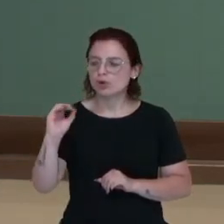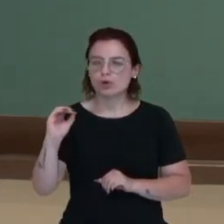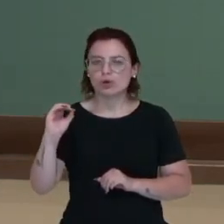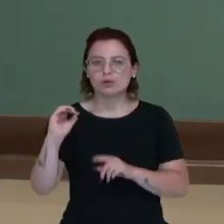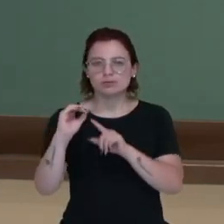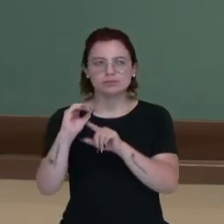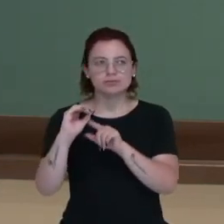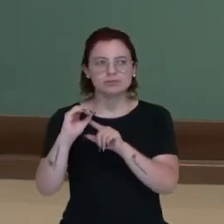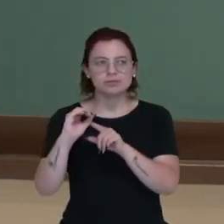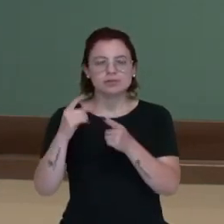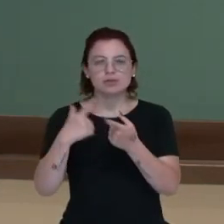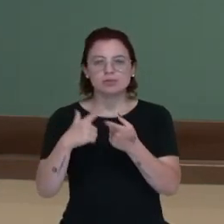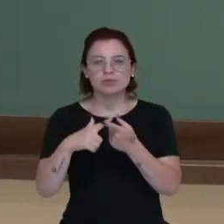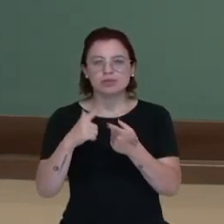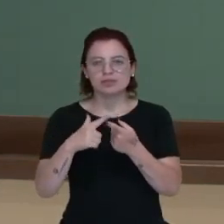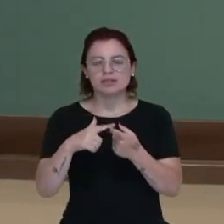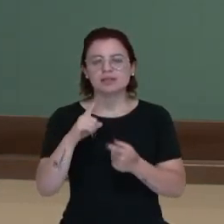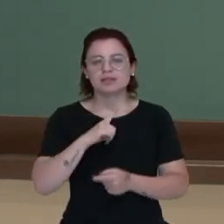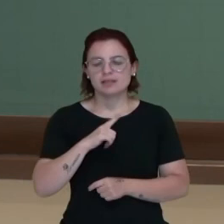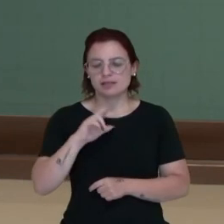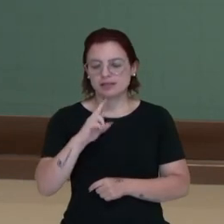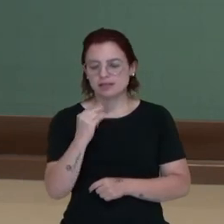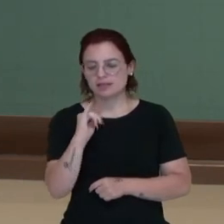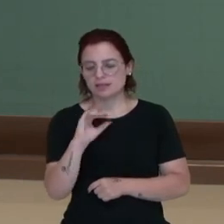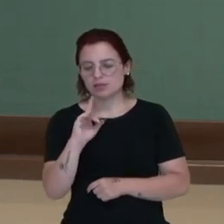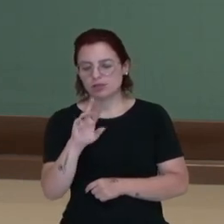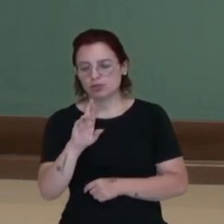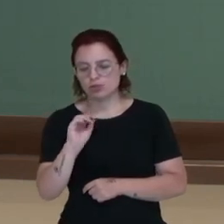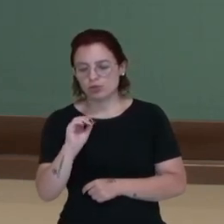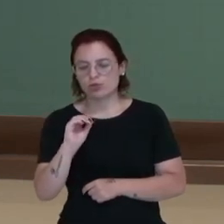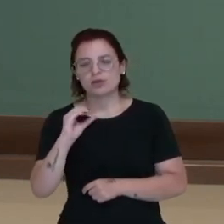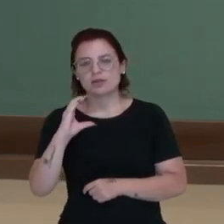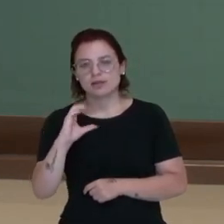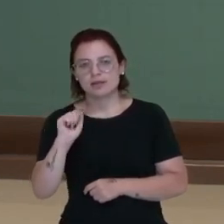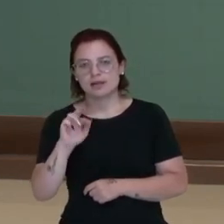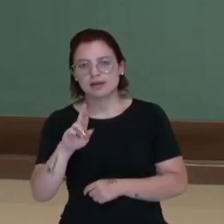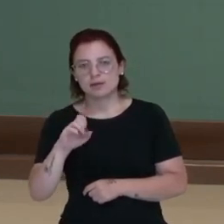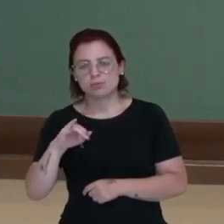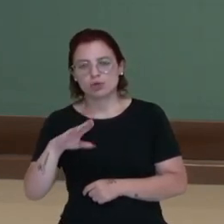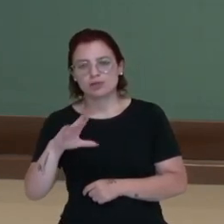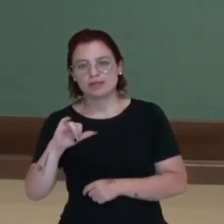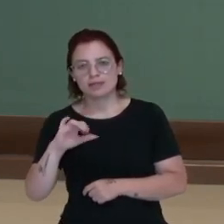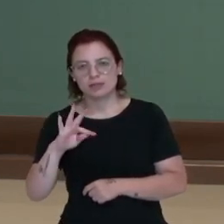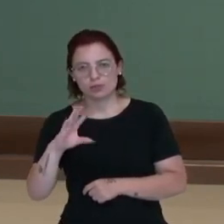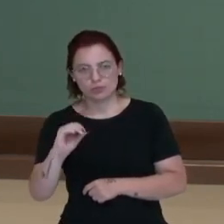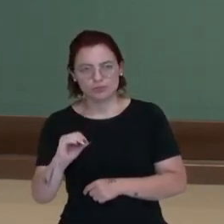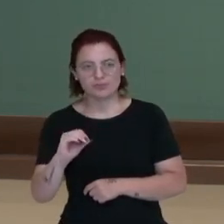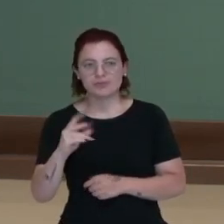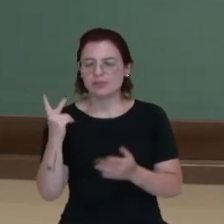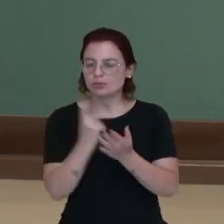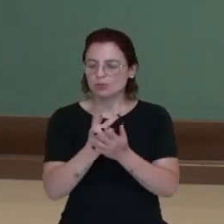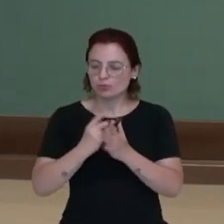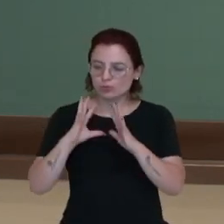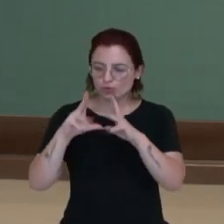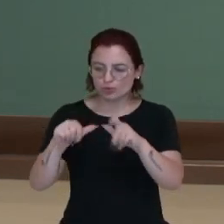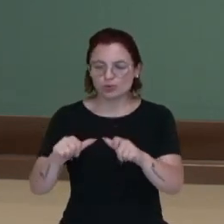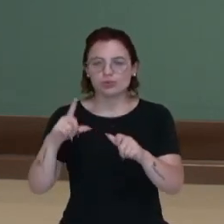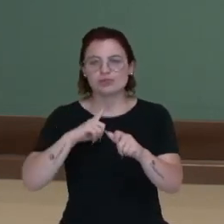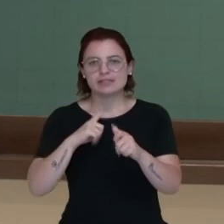o O porque é um hidrocarboneto, todos os hidrocarbonetos terminam com O, então